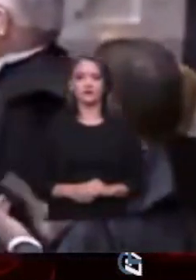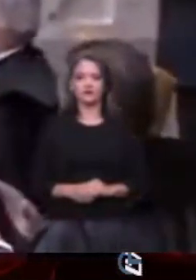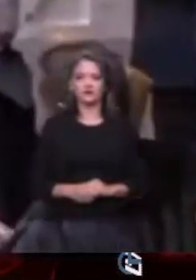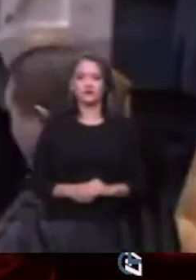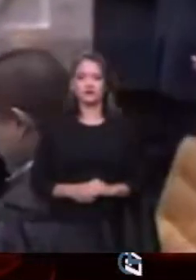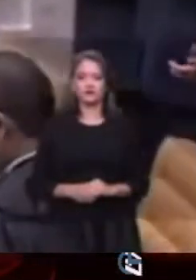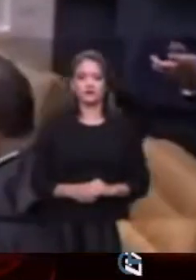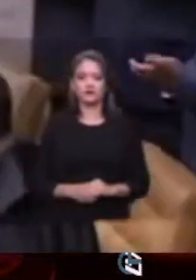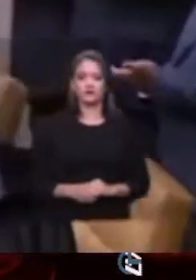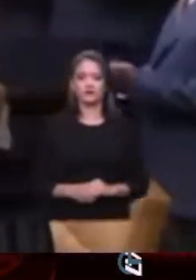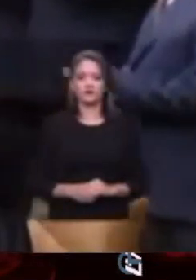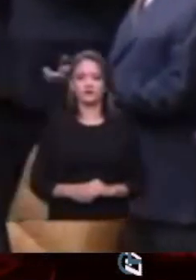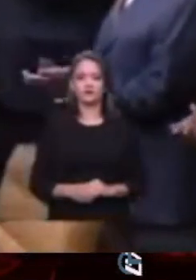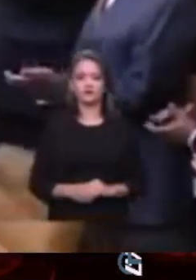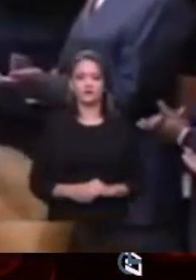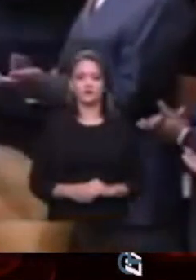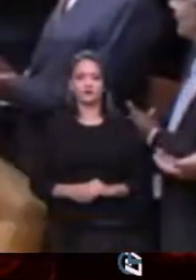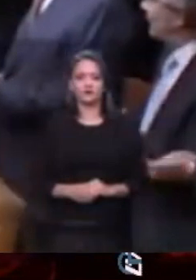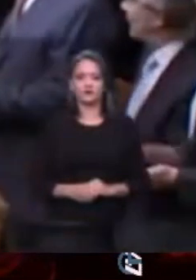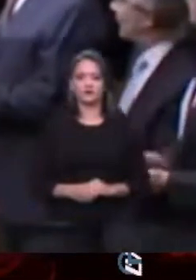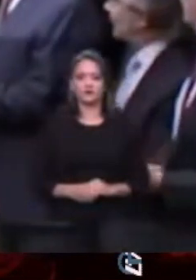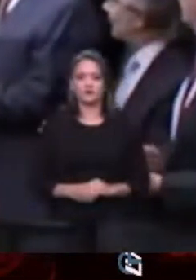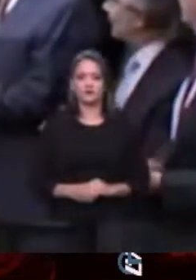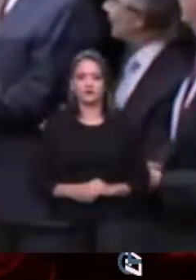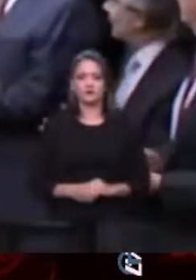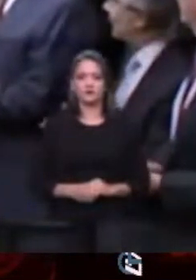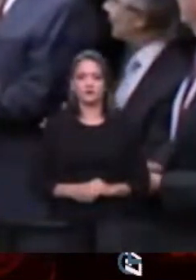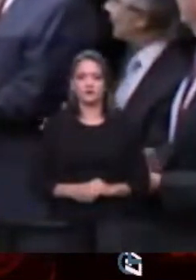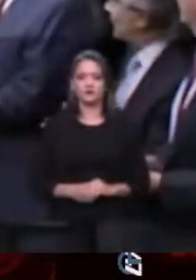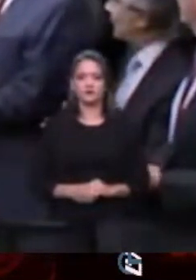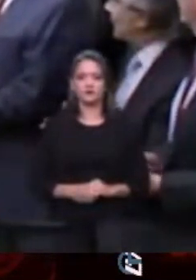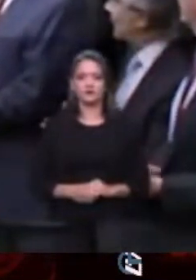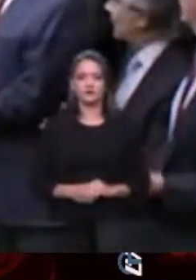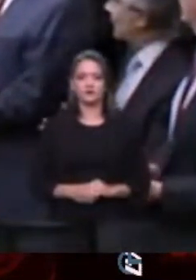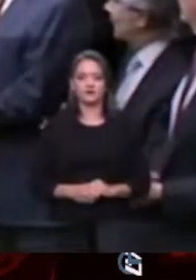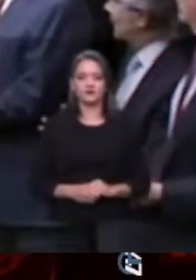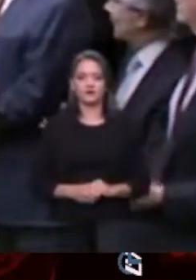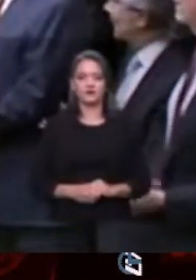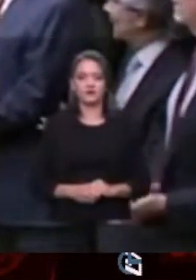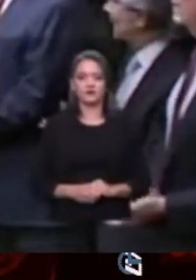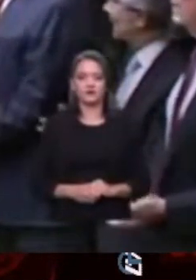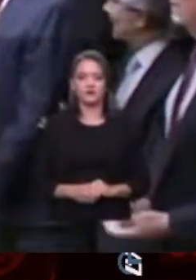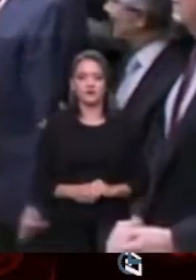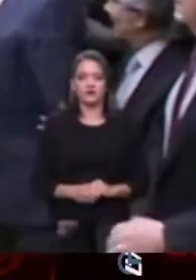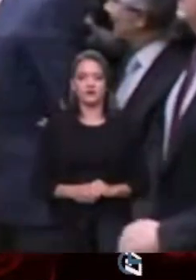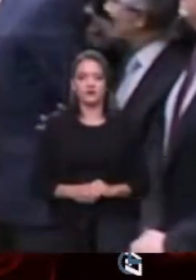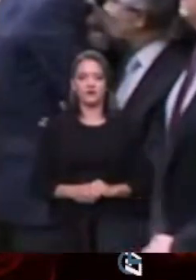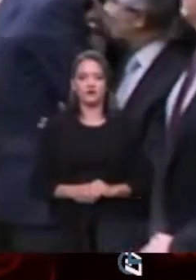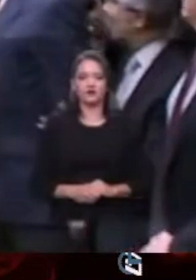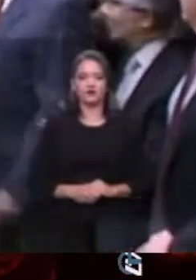do Supremo Tribunal Federal tem uma grande admiração pelos a mim assim como nós assim como